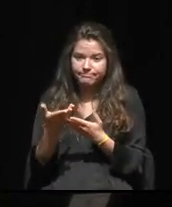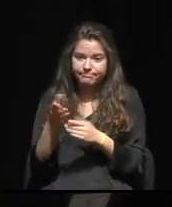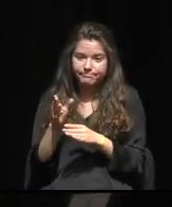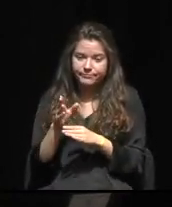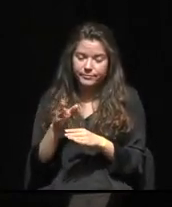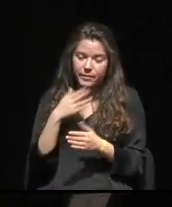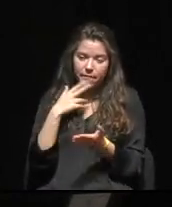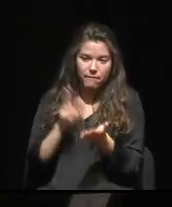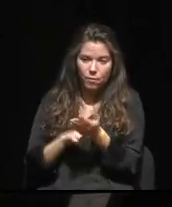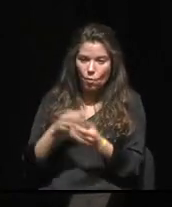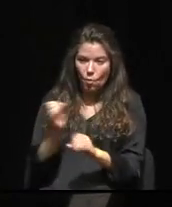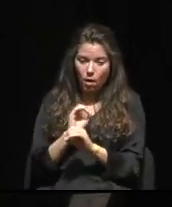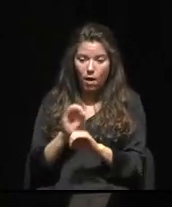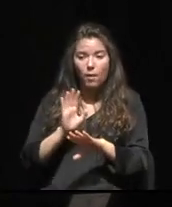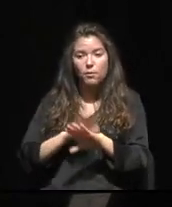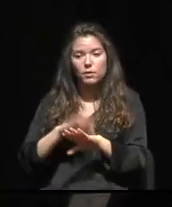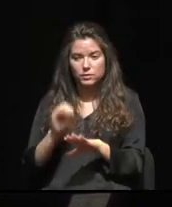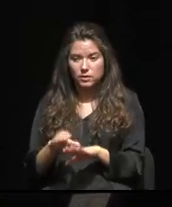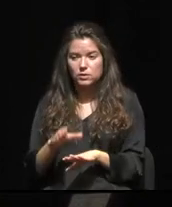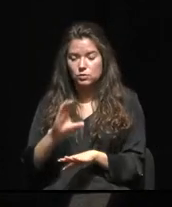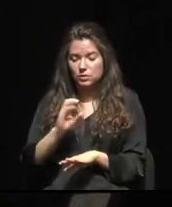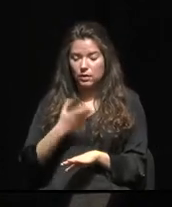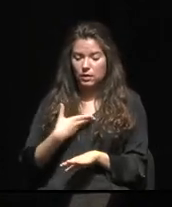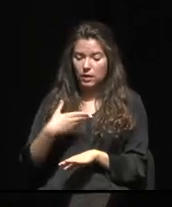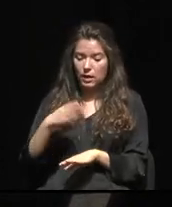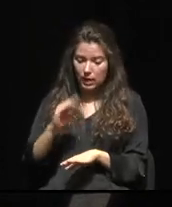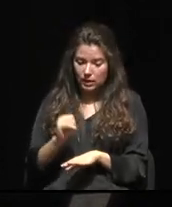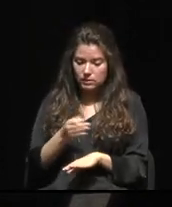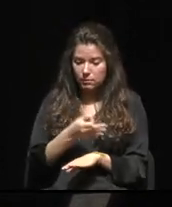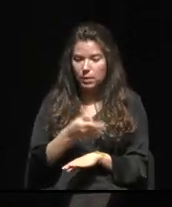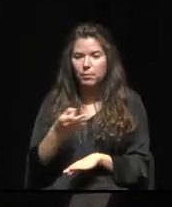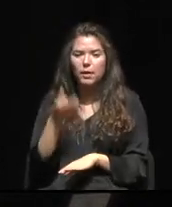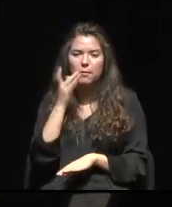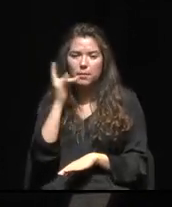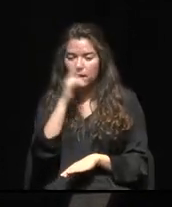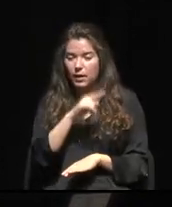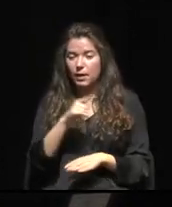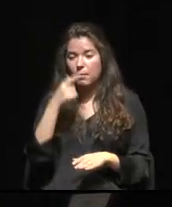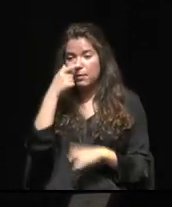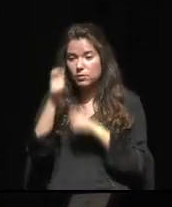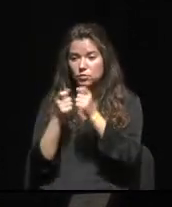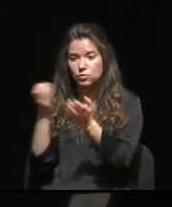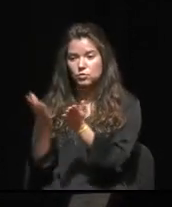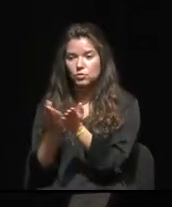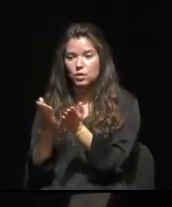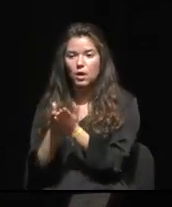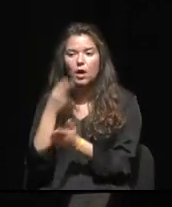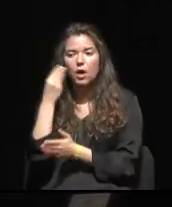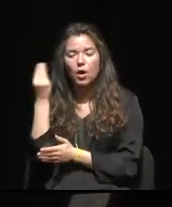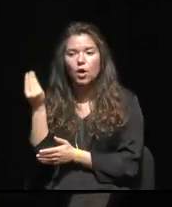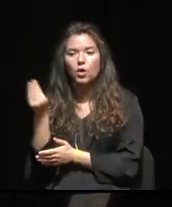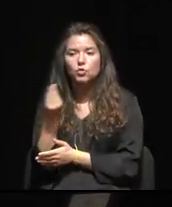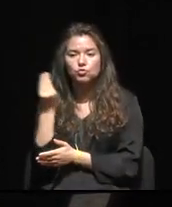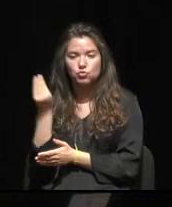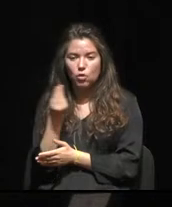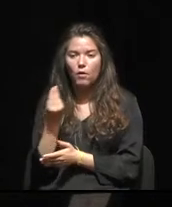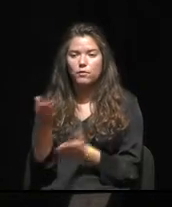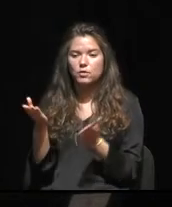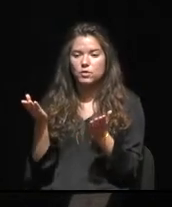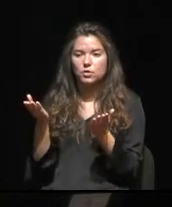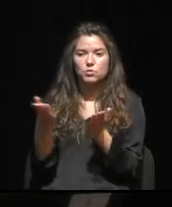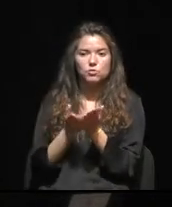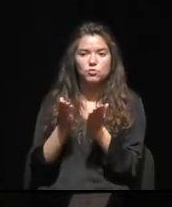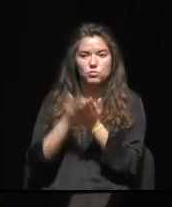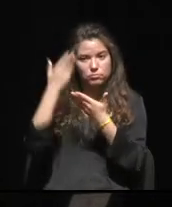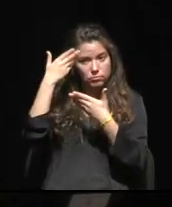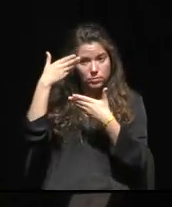por isso a segunda palavra do cdspp é para os estudantes e para os jovens que não vivem em democracias liberais com